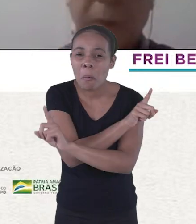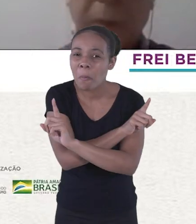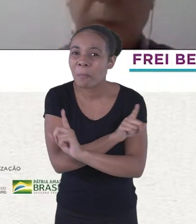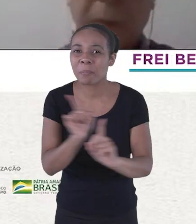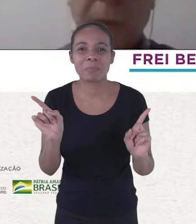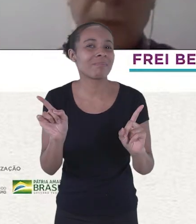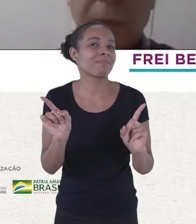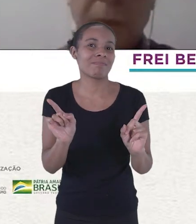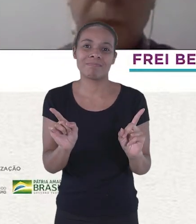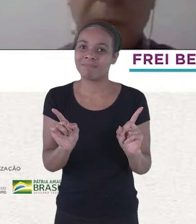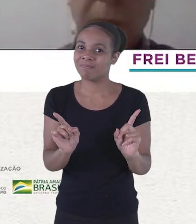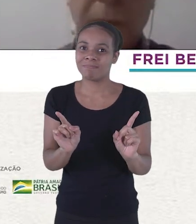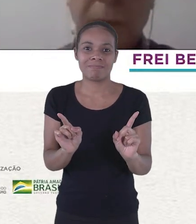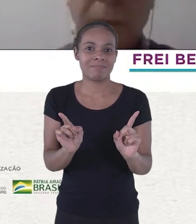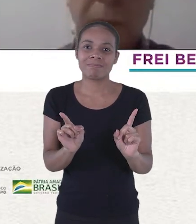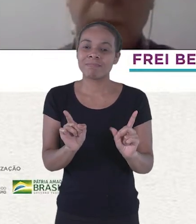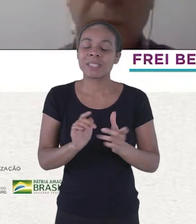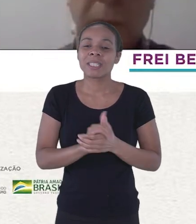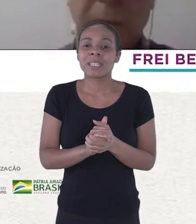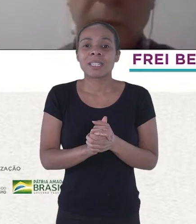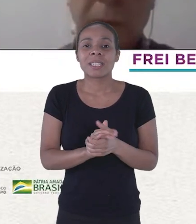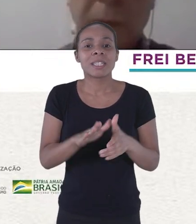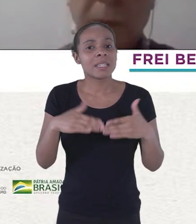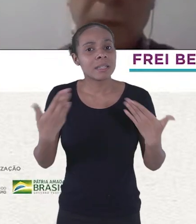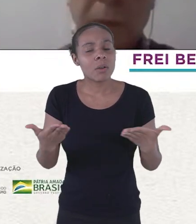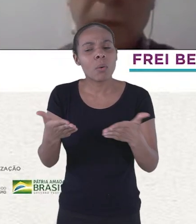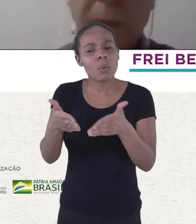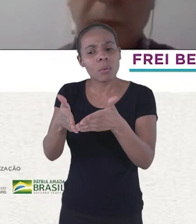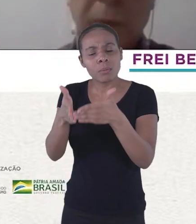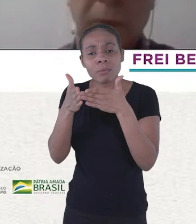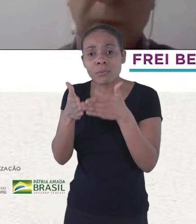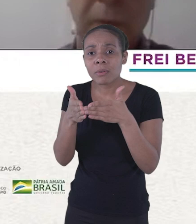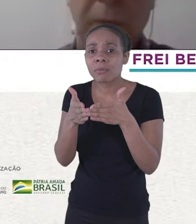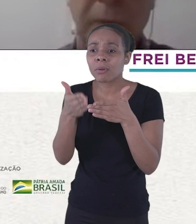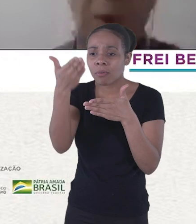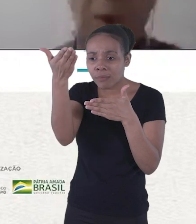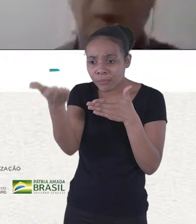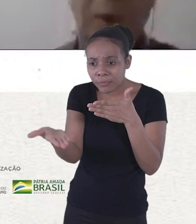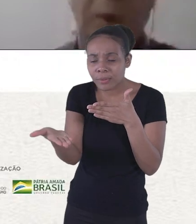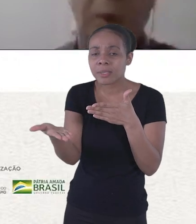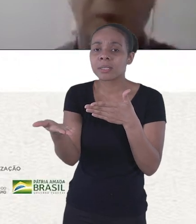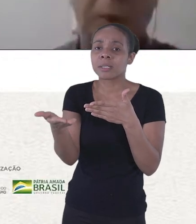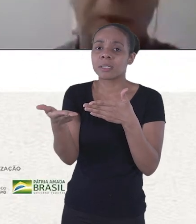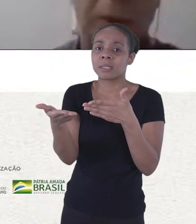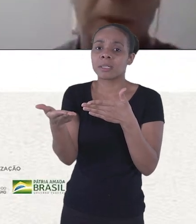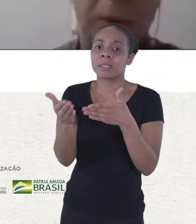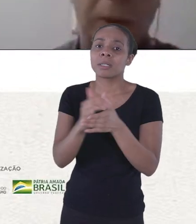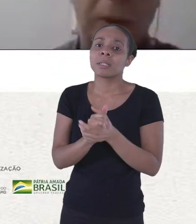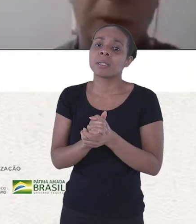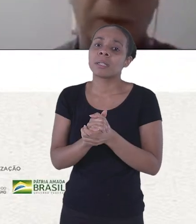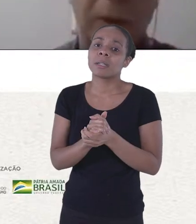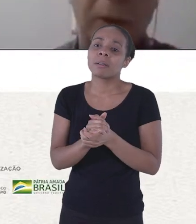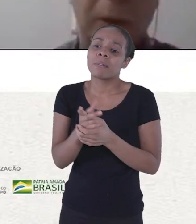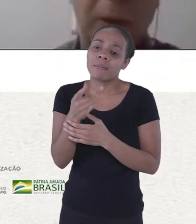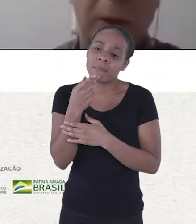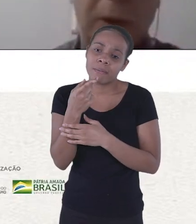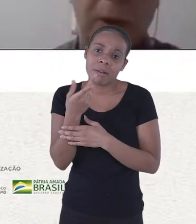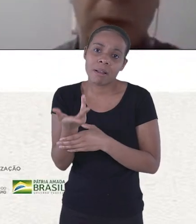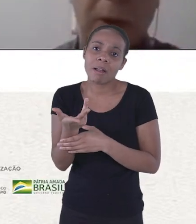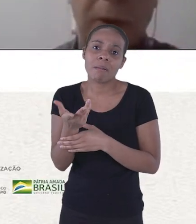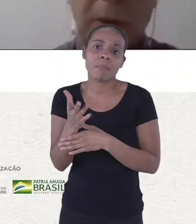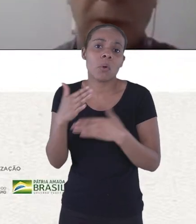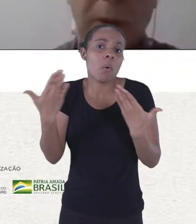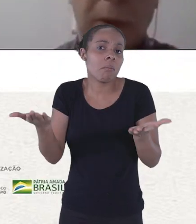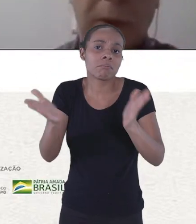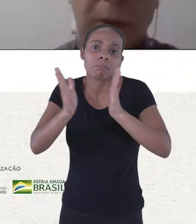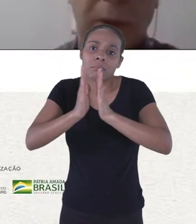desnecessariamente. Gostaria, por favor, que você fizesse, ninguém melhor que você, eu acredito, uma fala, uma